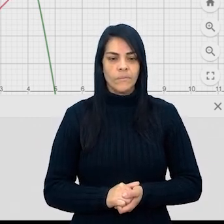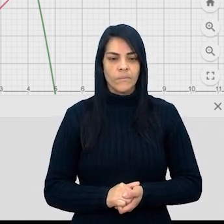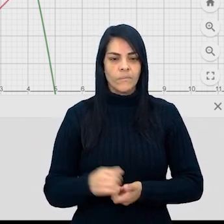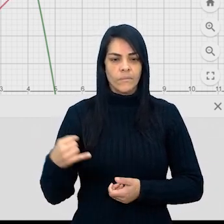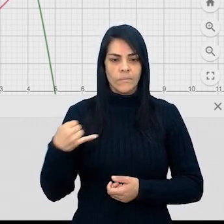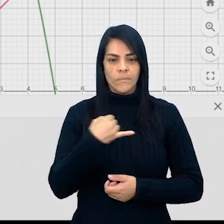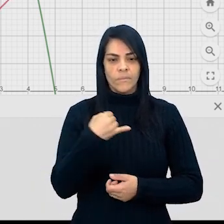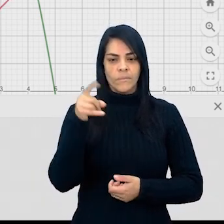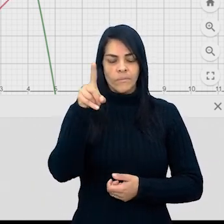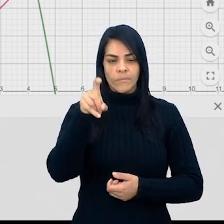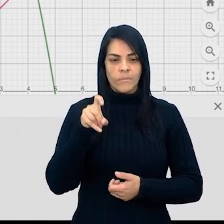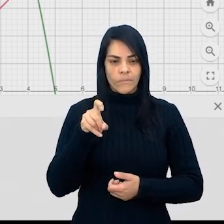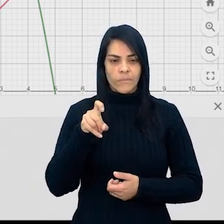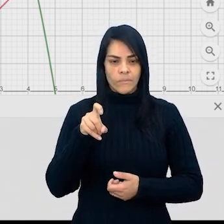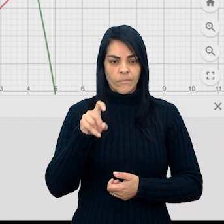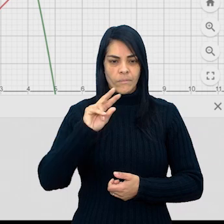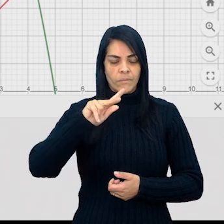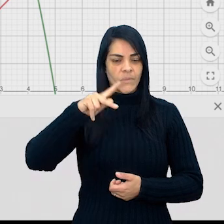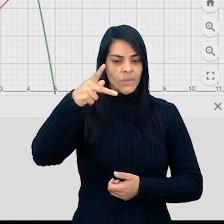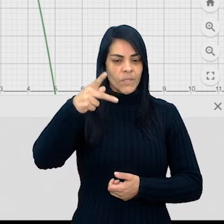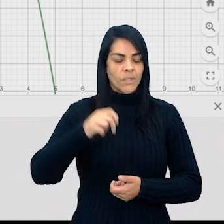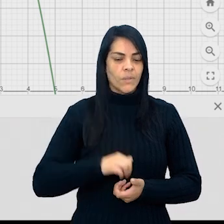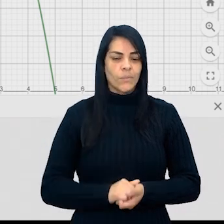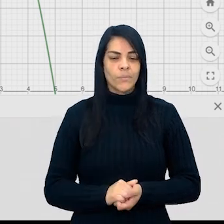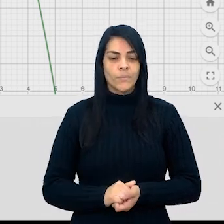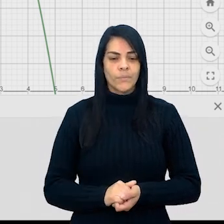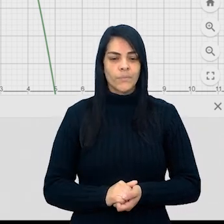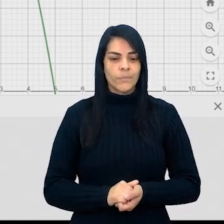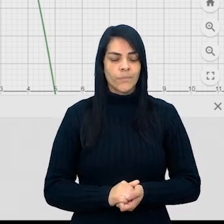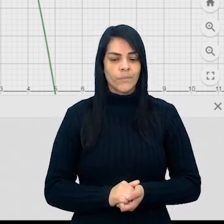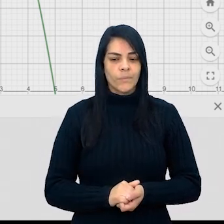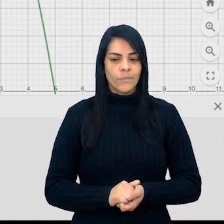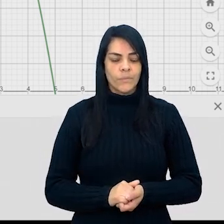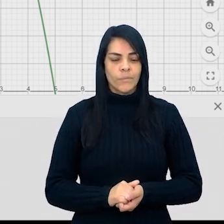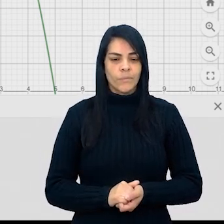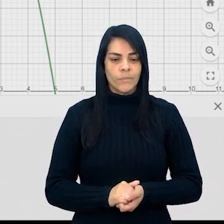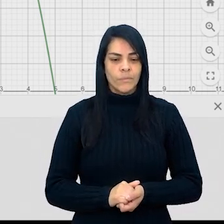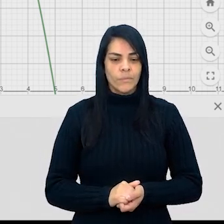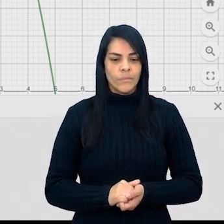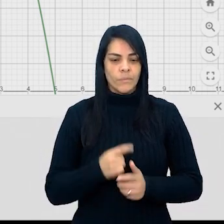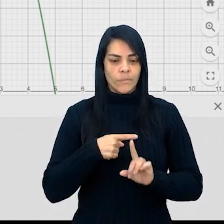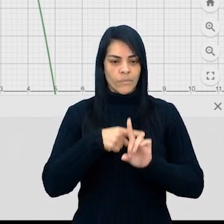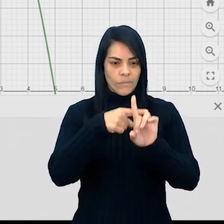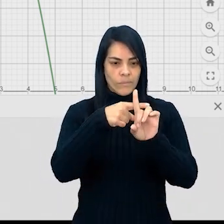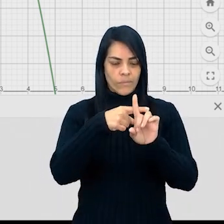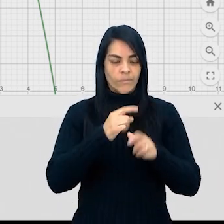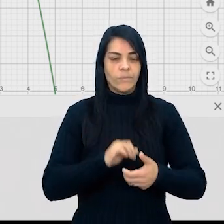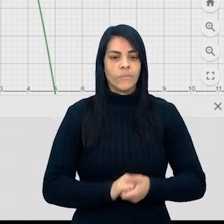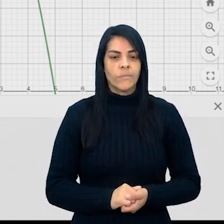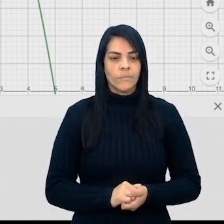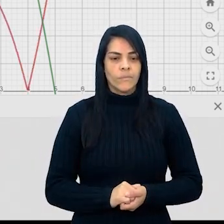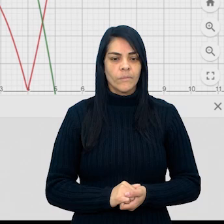Menos x ao quadrado, né? Mais